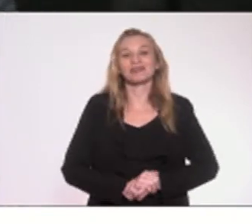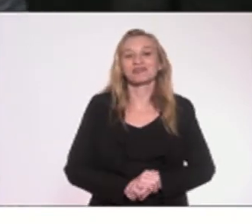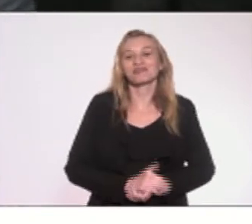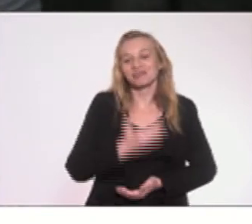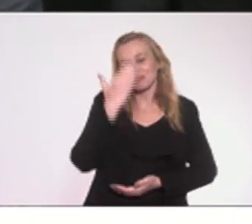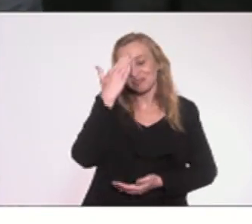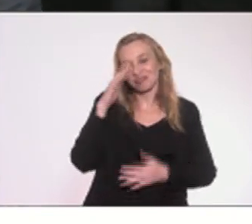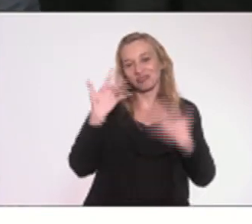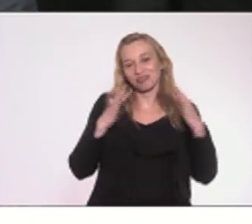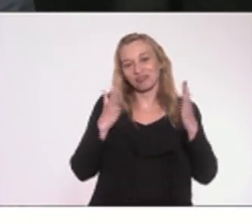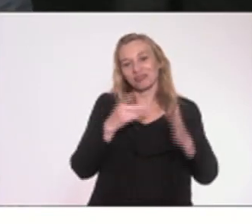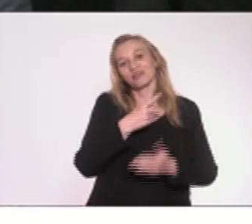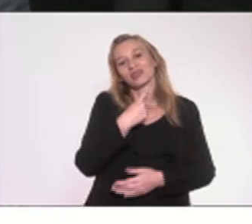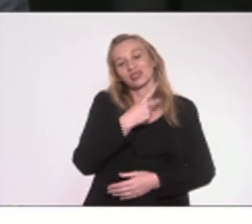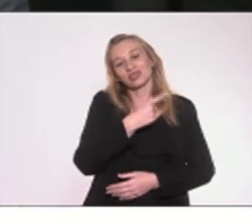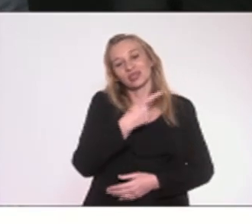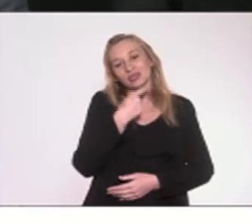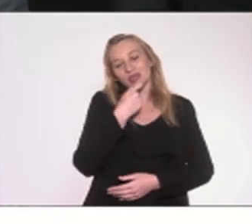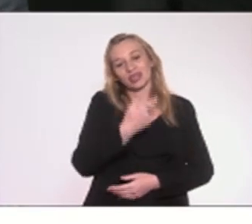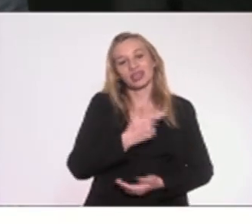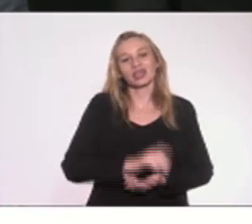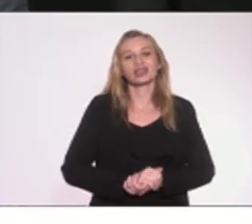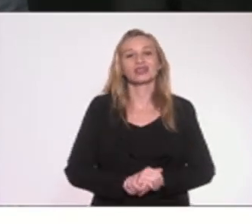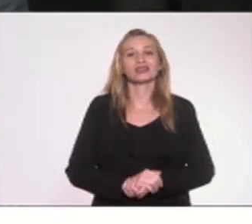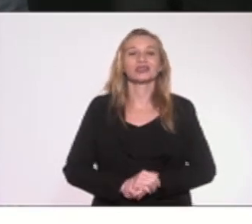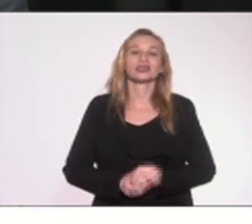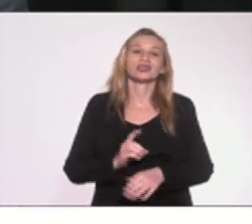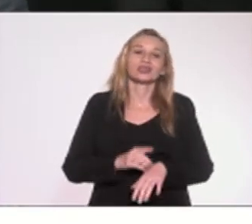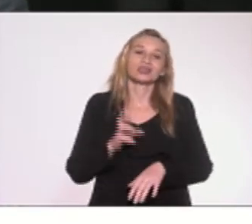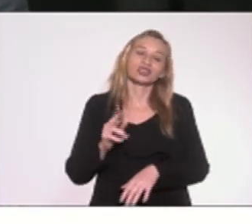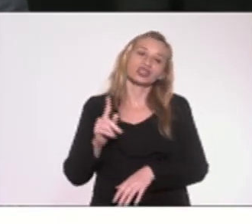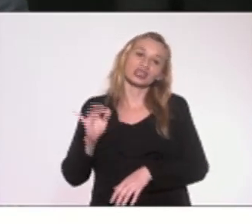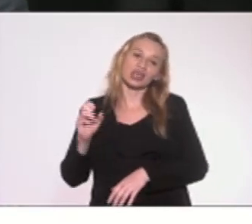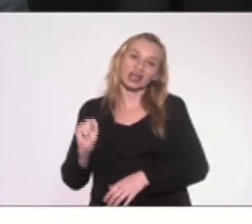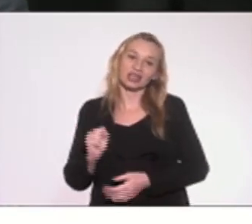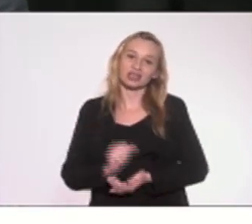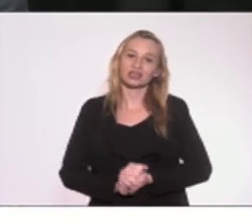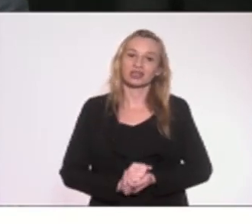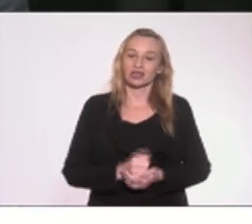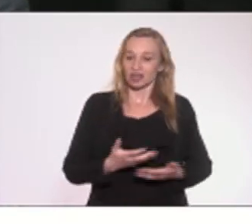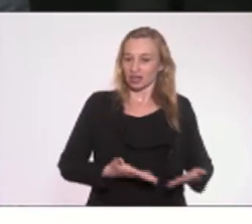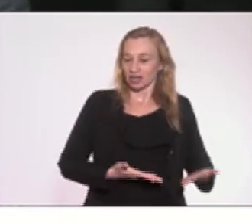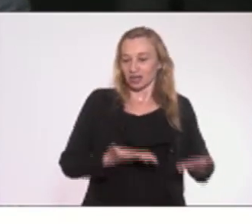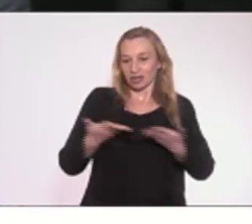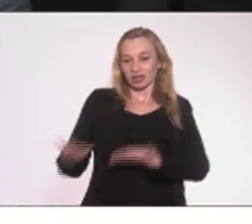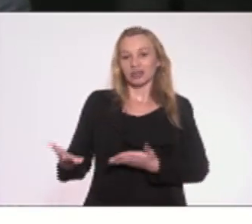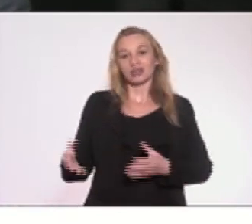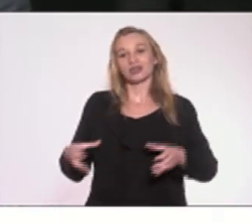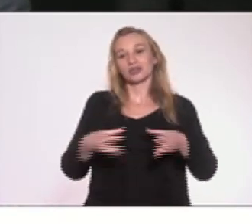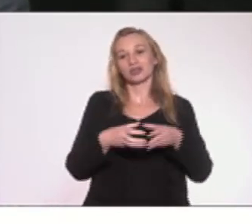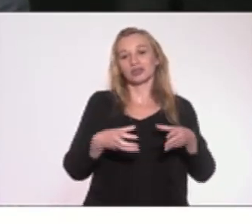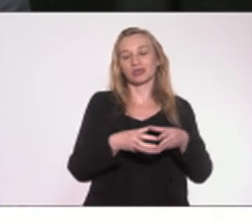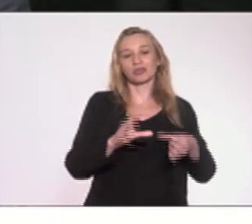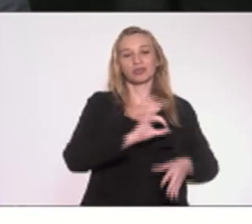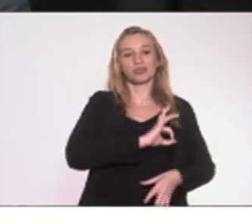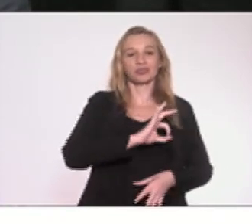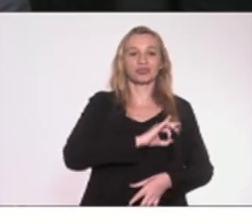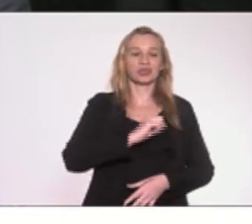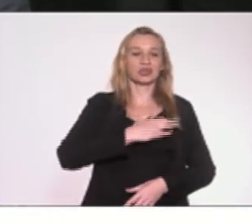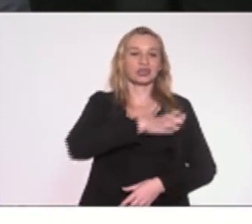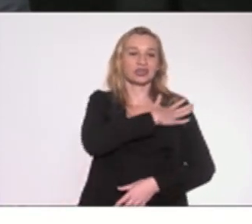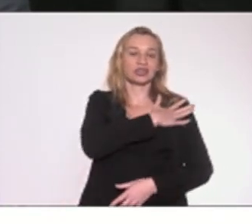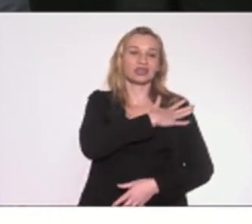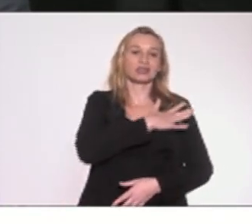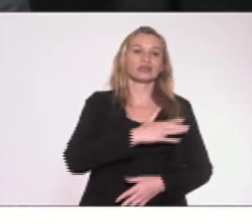Muito obrigado, parabéns pelas suas palavras, doutora Gisele. Neste momento eu convido o coral da Polícia Civil do Estado do Rio de Janeiro, que